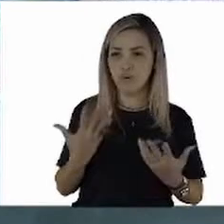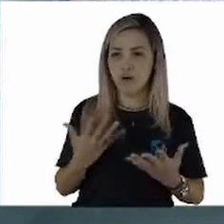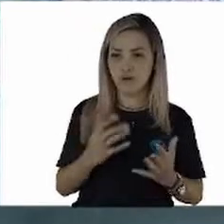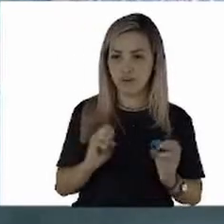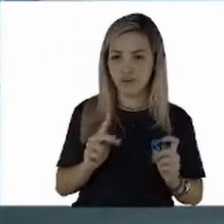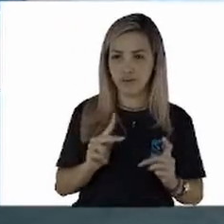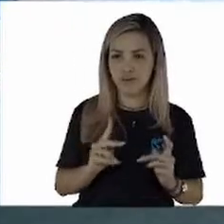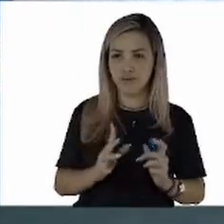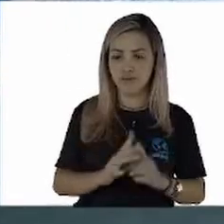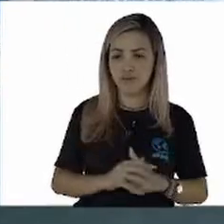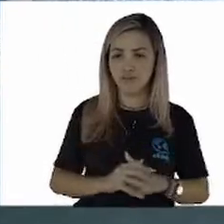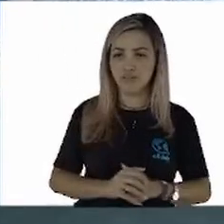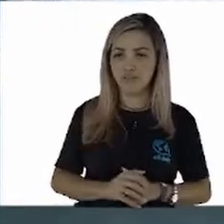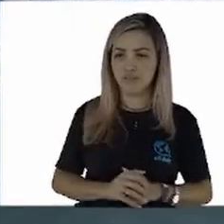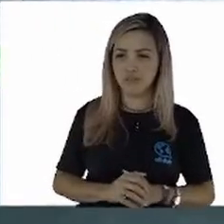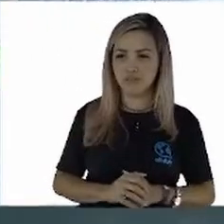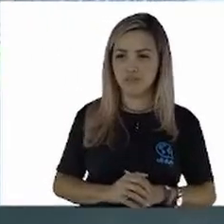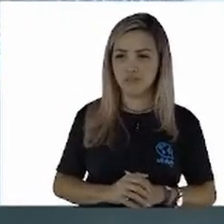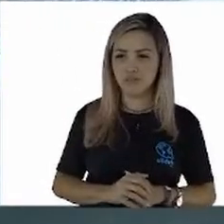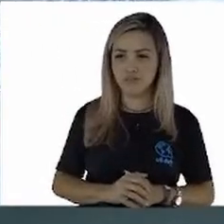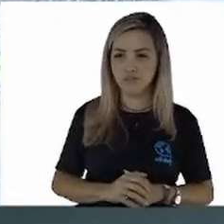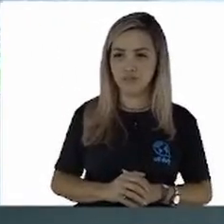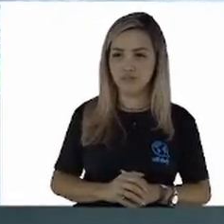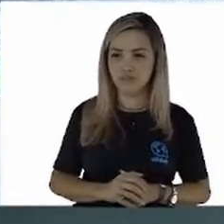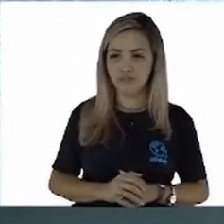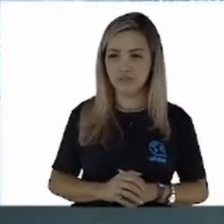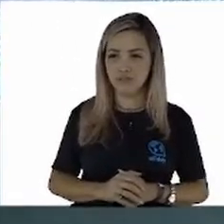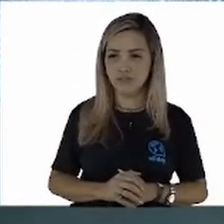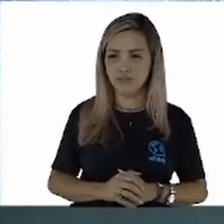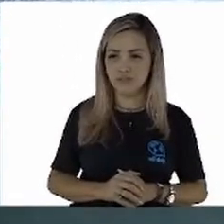em qual mão tá. Só fazer um teste aqui. Um.